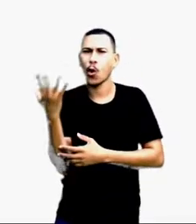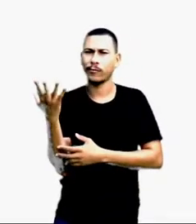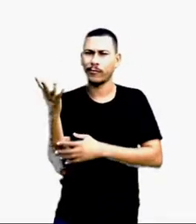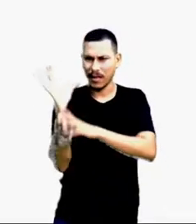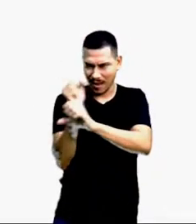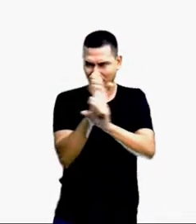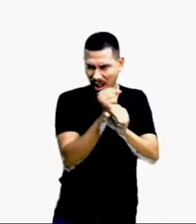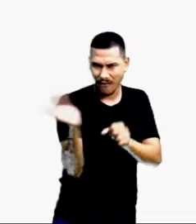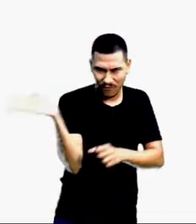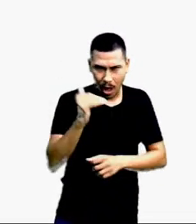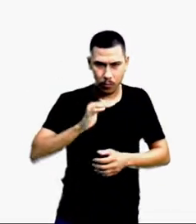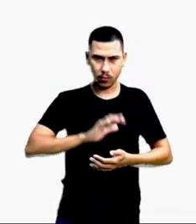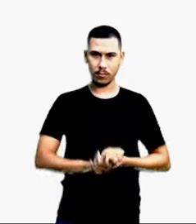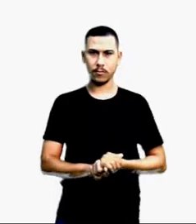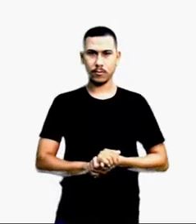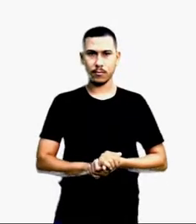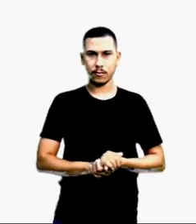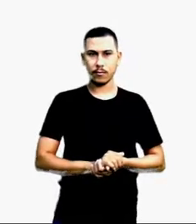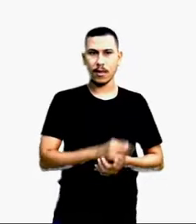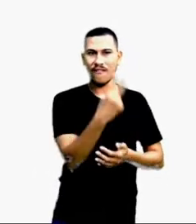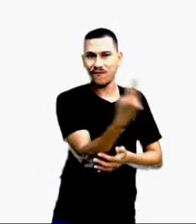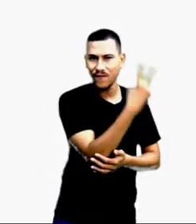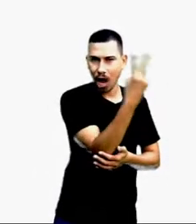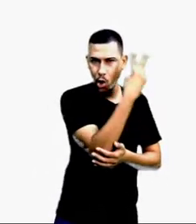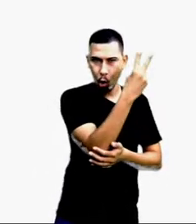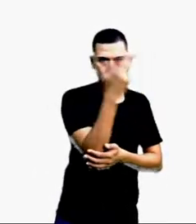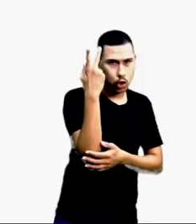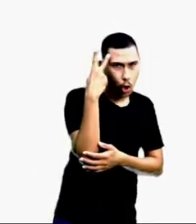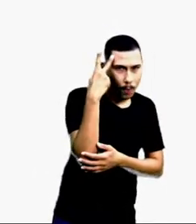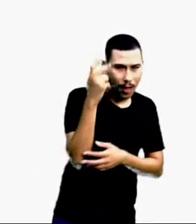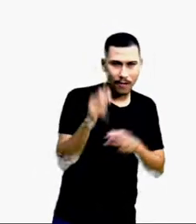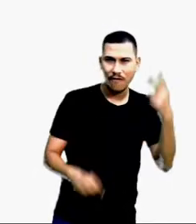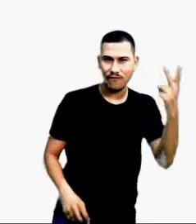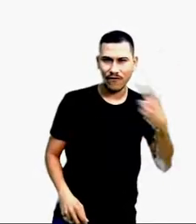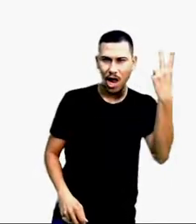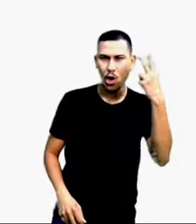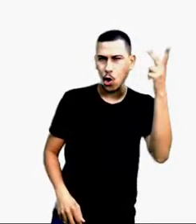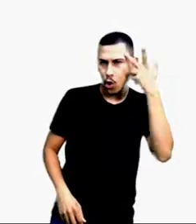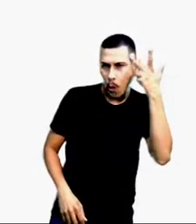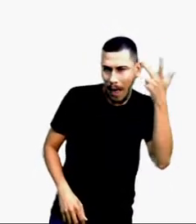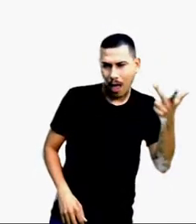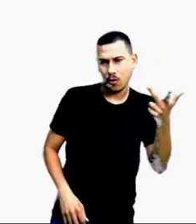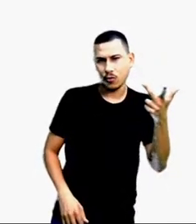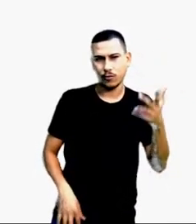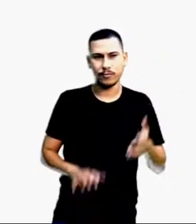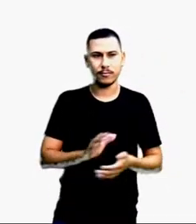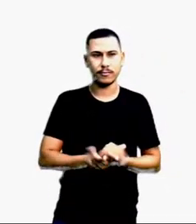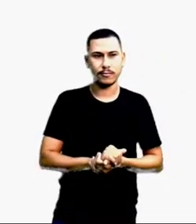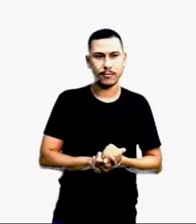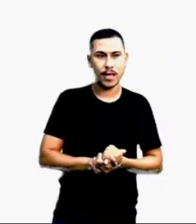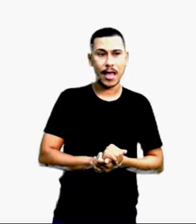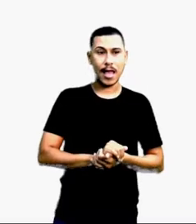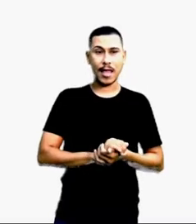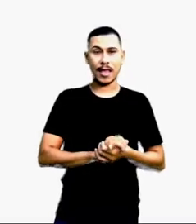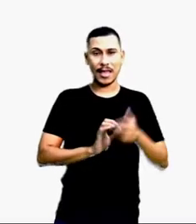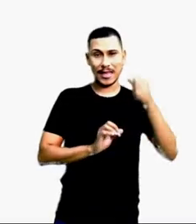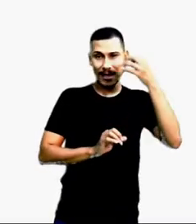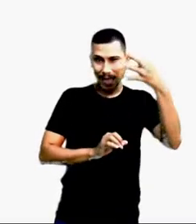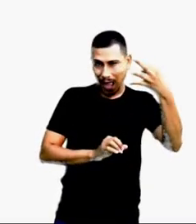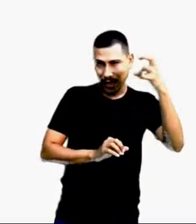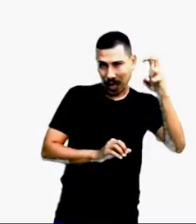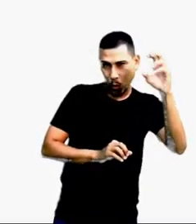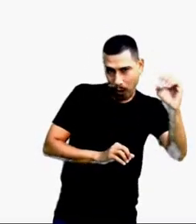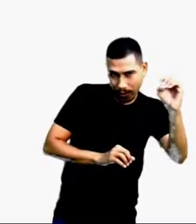Lula preço normal 350 preço promocional Vinte por cento de 10.